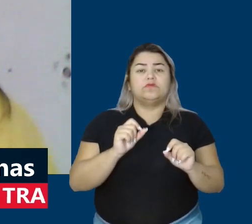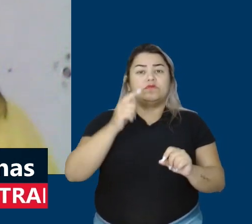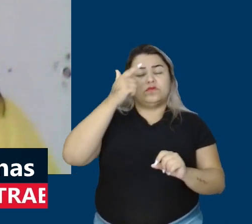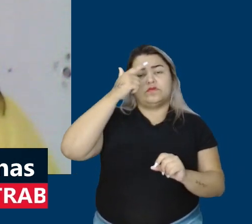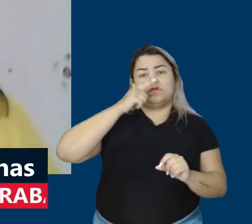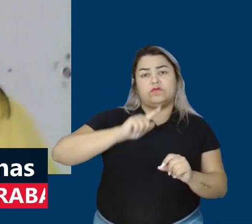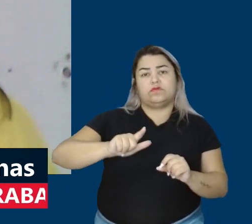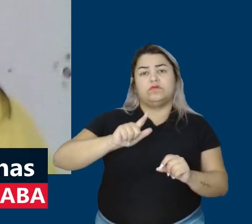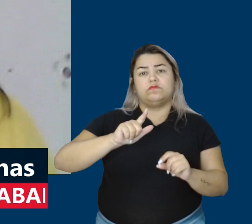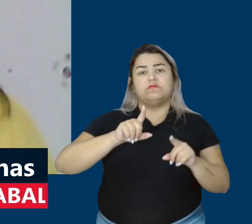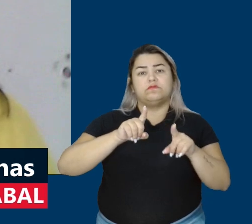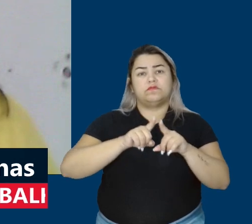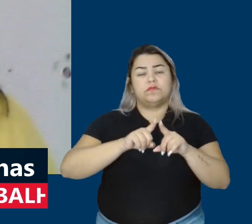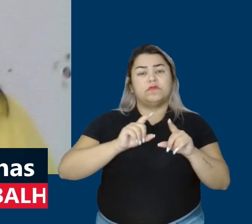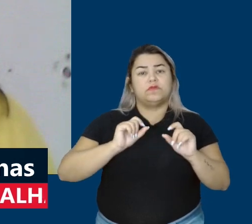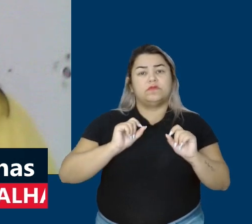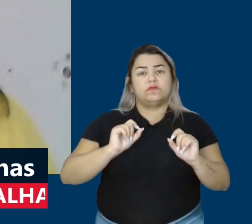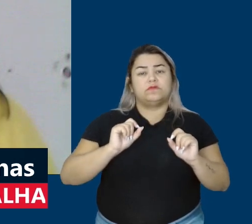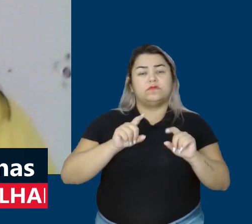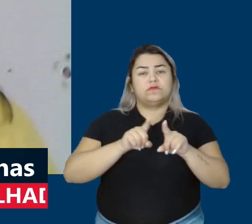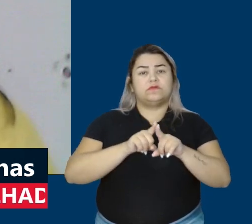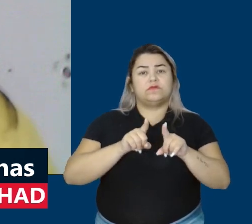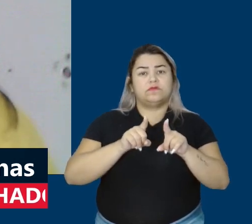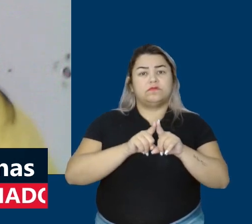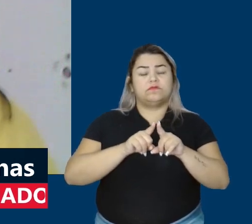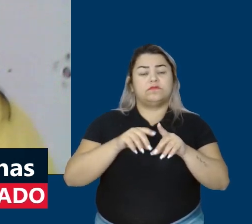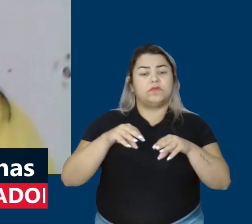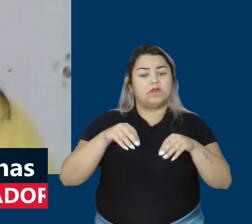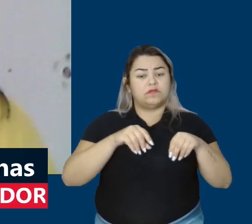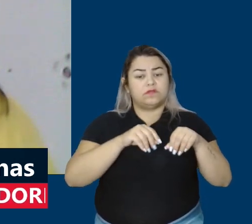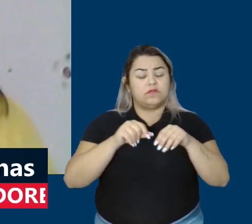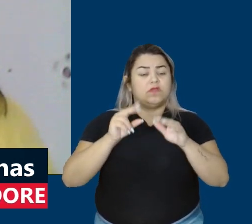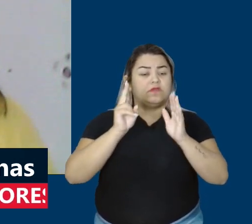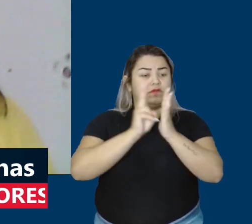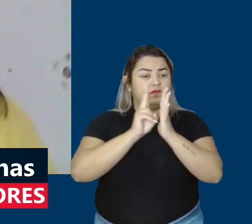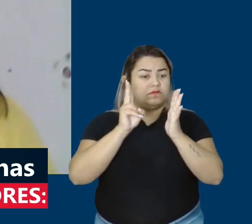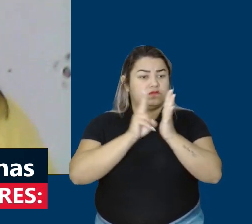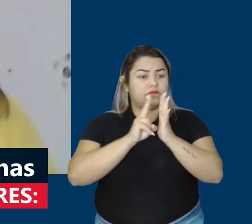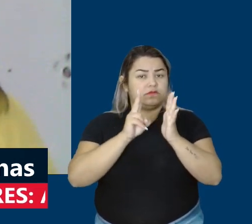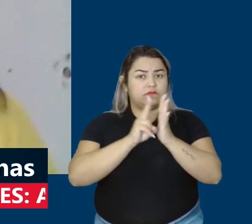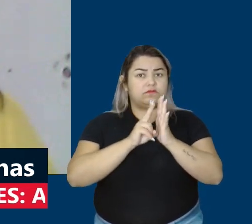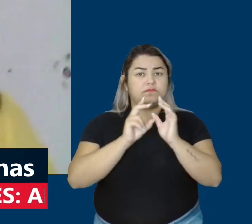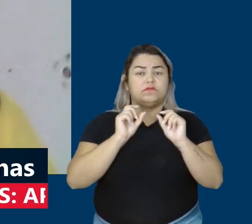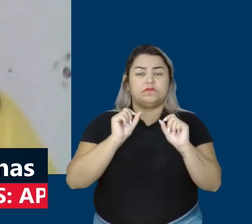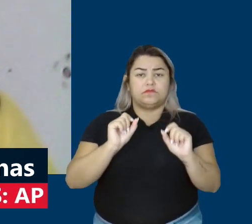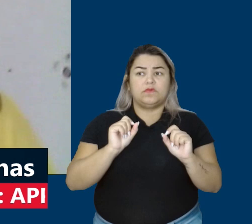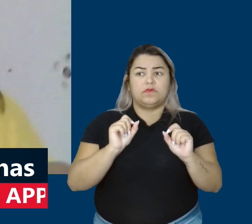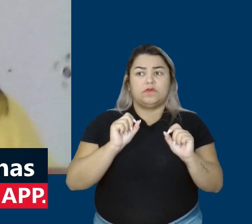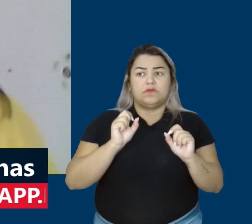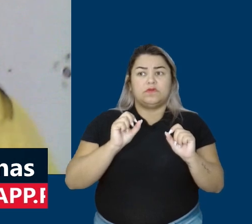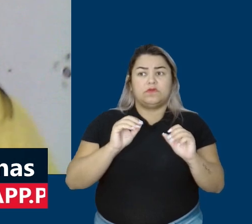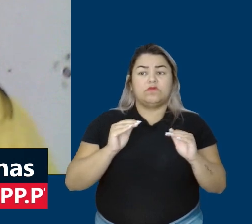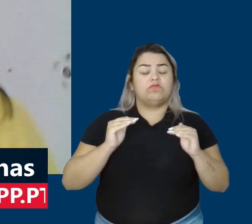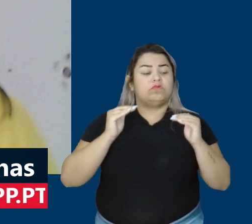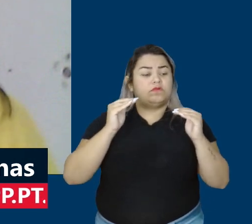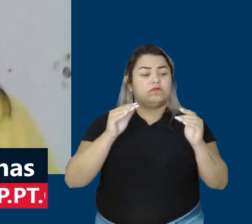conquistar lucro em cima, né, das terras indígenas e leia-se em cima